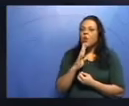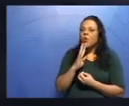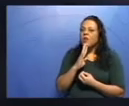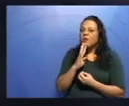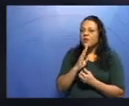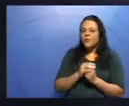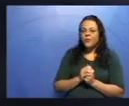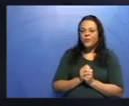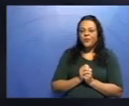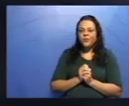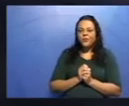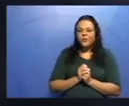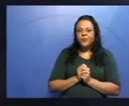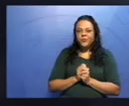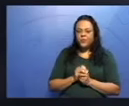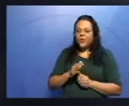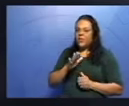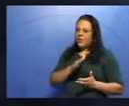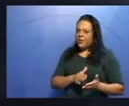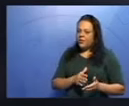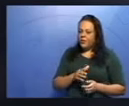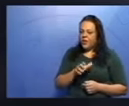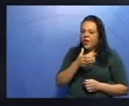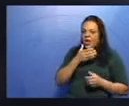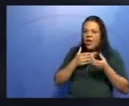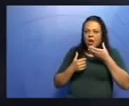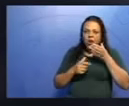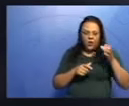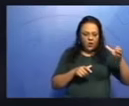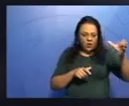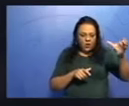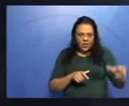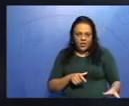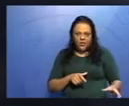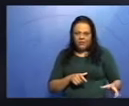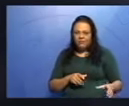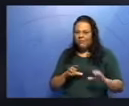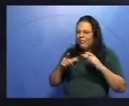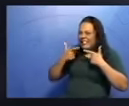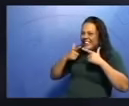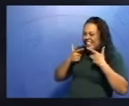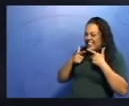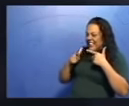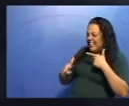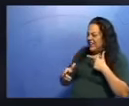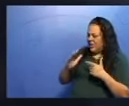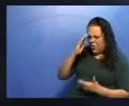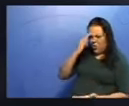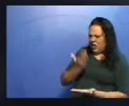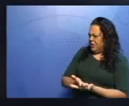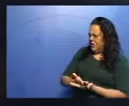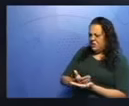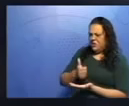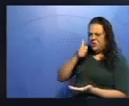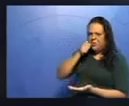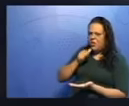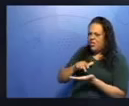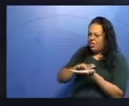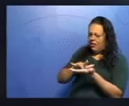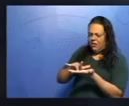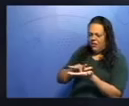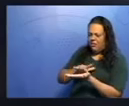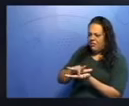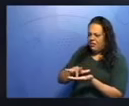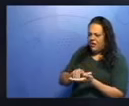Bom, voltando lá, Camilo zomba da atitude de Rita porque não acredita em nenhuma superstição, mas se preocupa. Repreendeu-a, disse-lhe que era